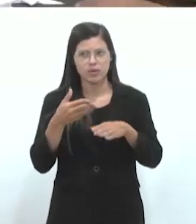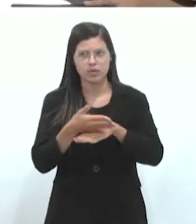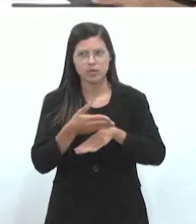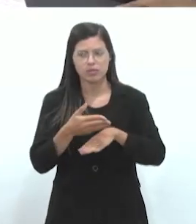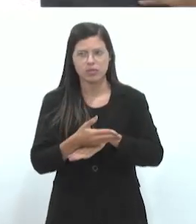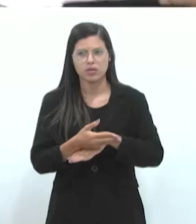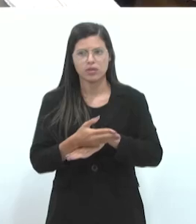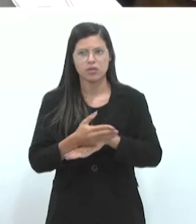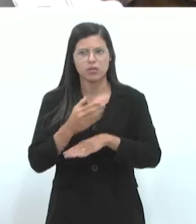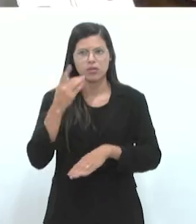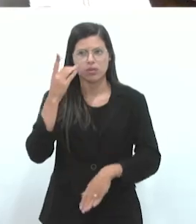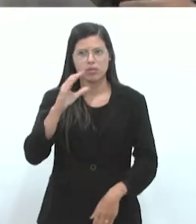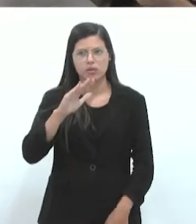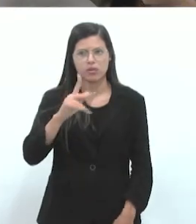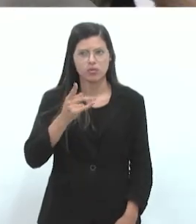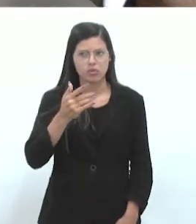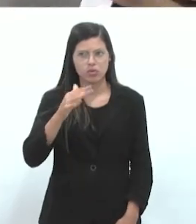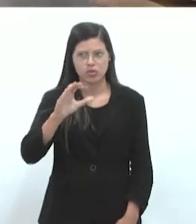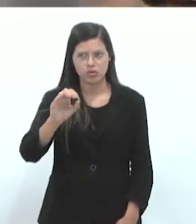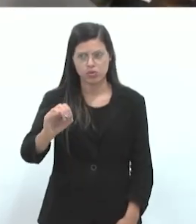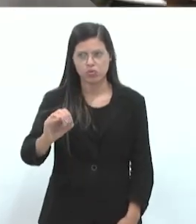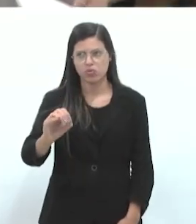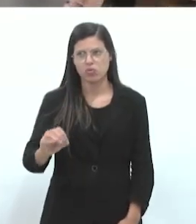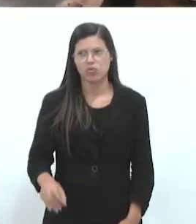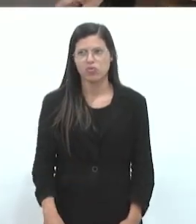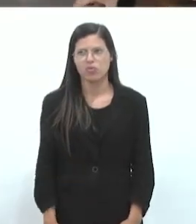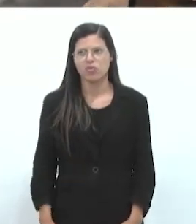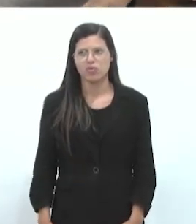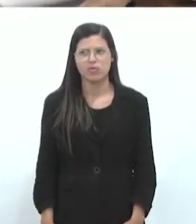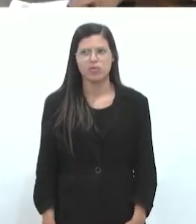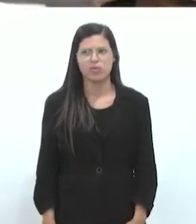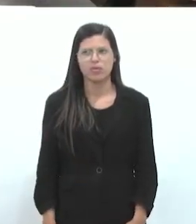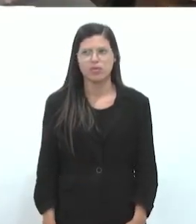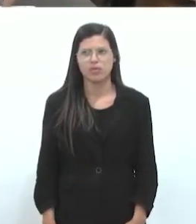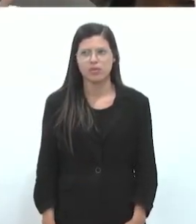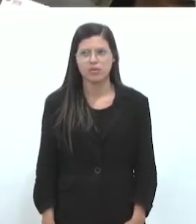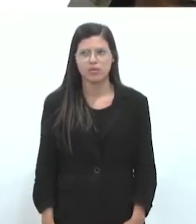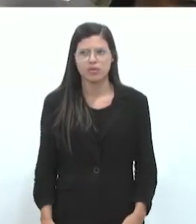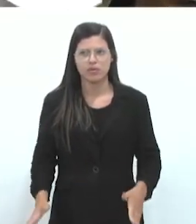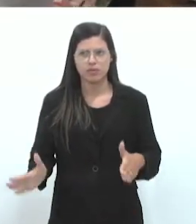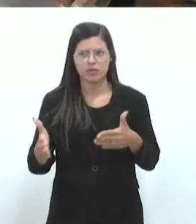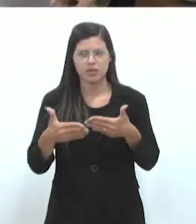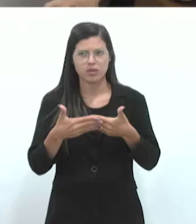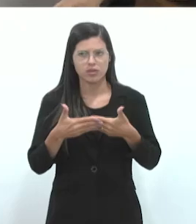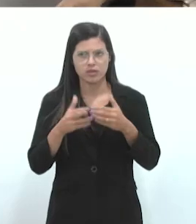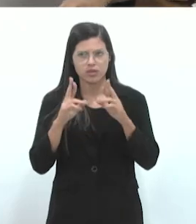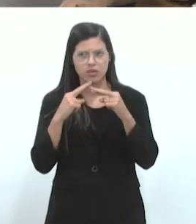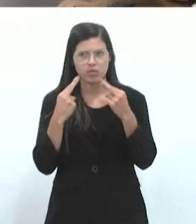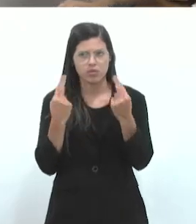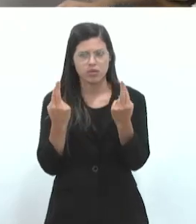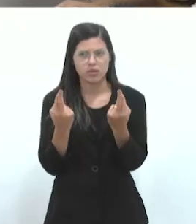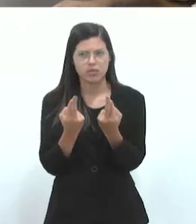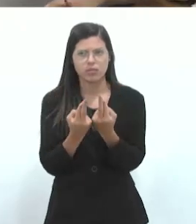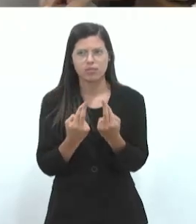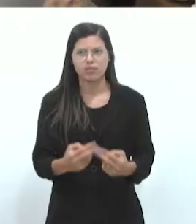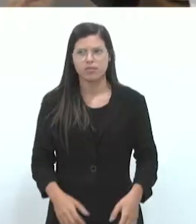Machado. E eu saúdo a tua ilustre atraso. E declaro encerrada a sessão.